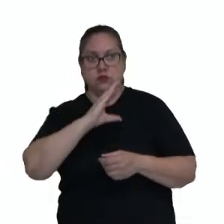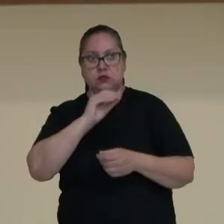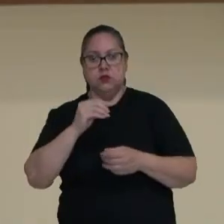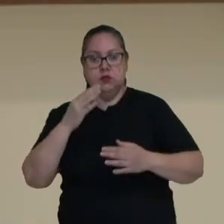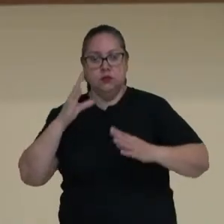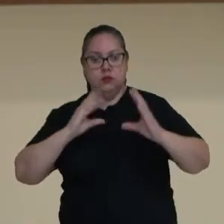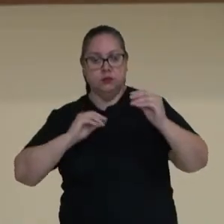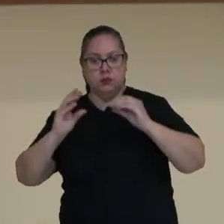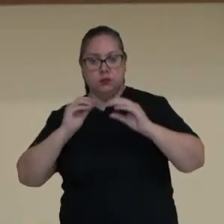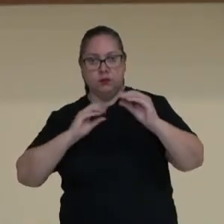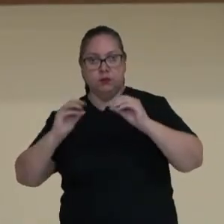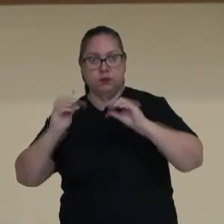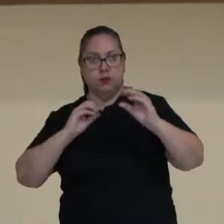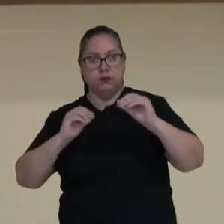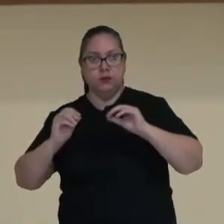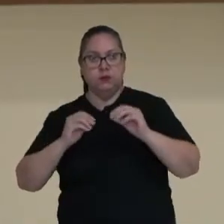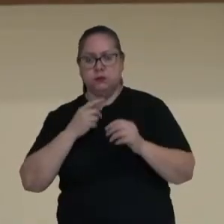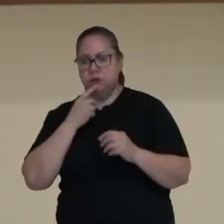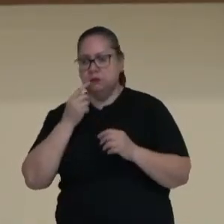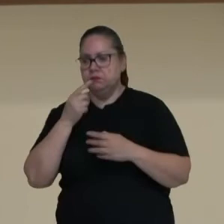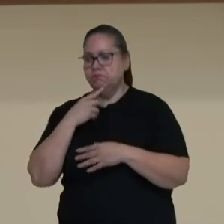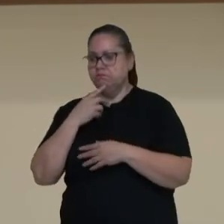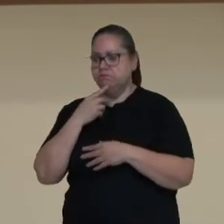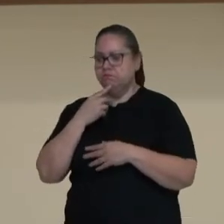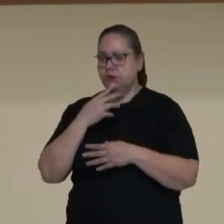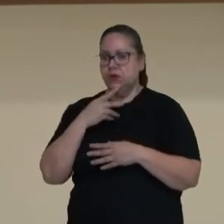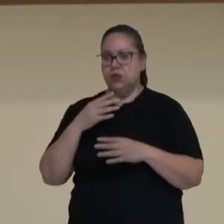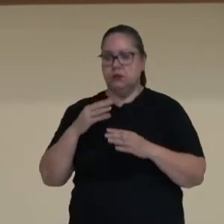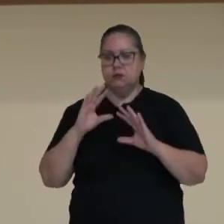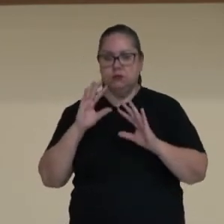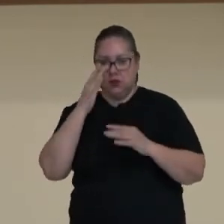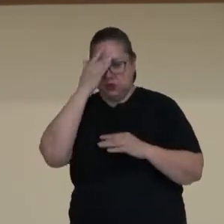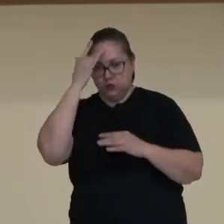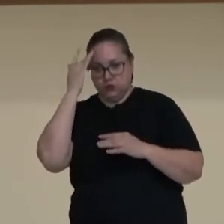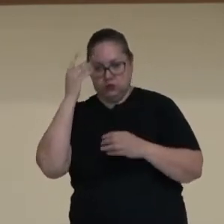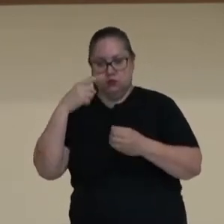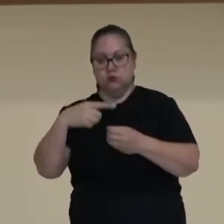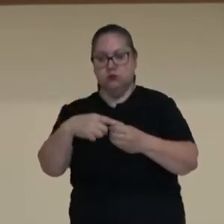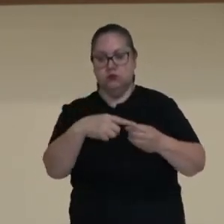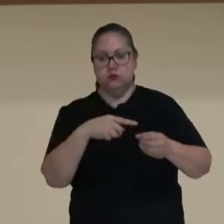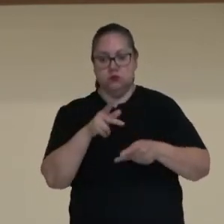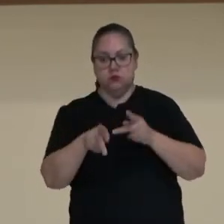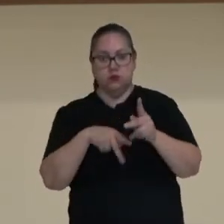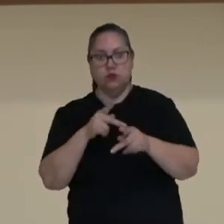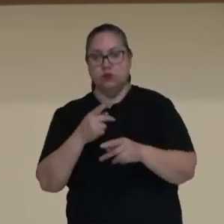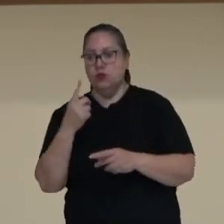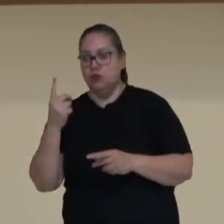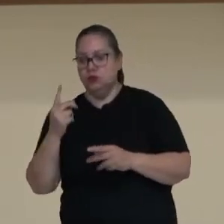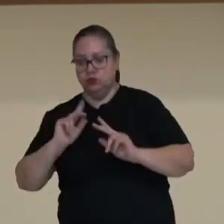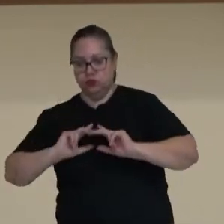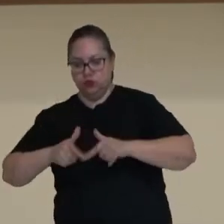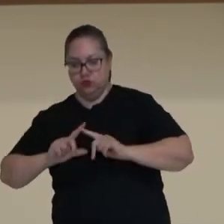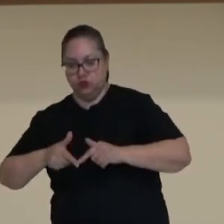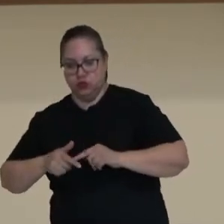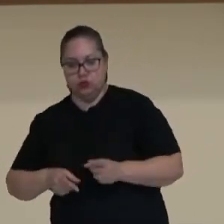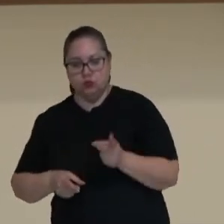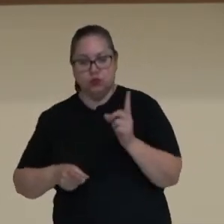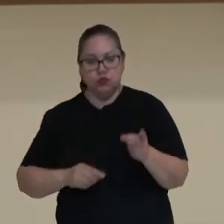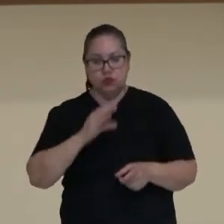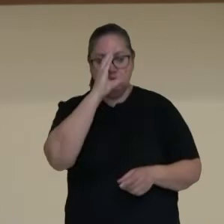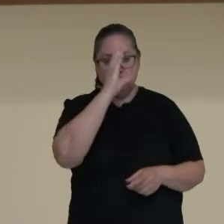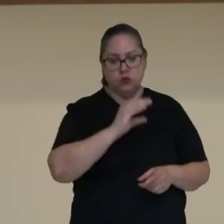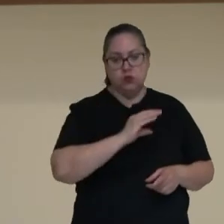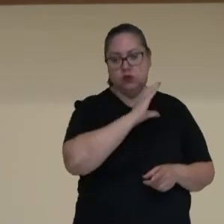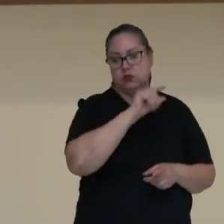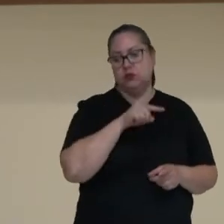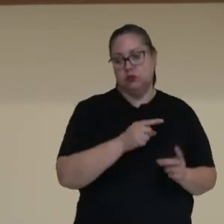gerou muito interesse pela comunidade, porque foi entre um judeu e um cristão, eles faziam